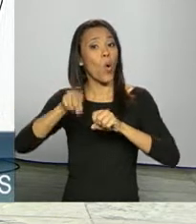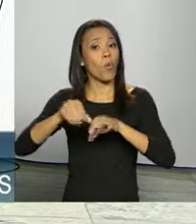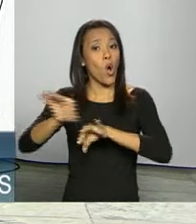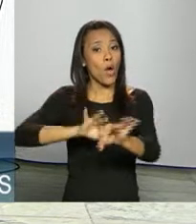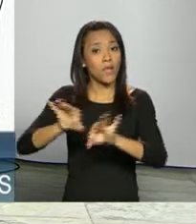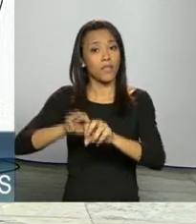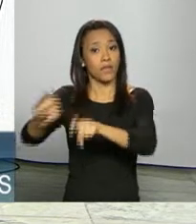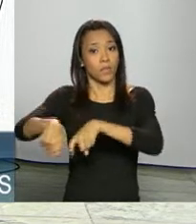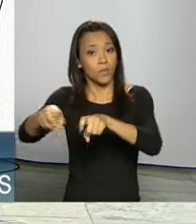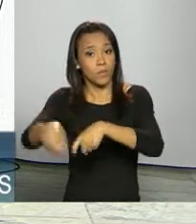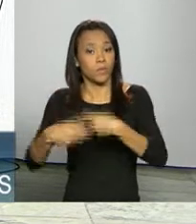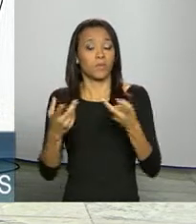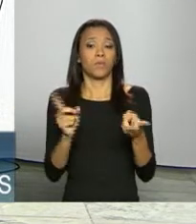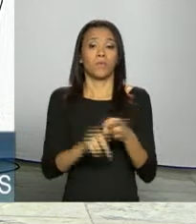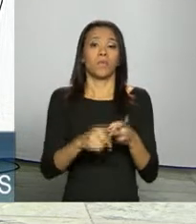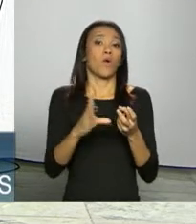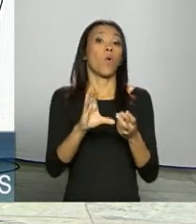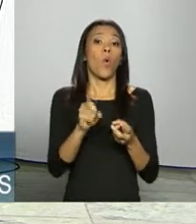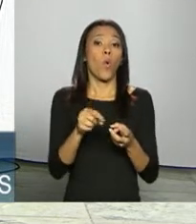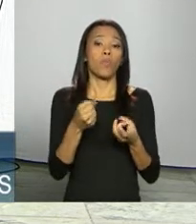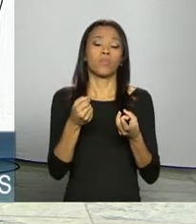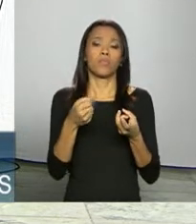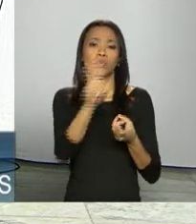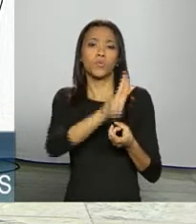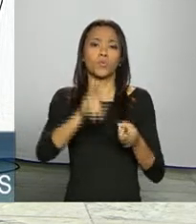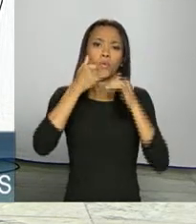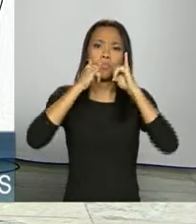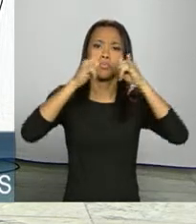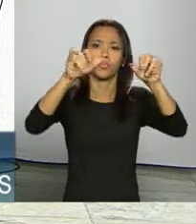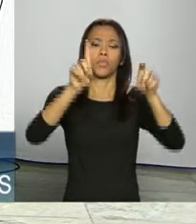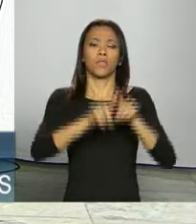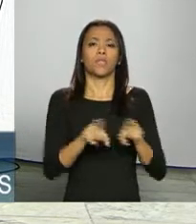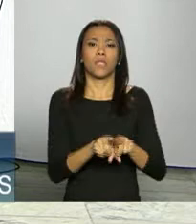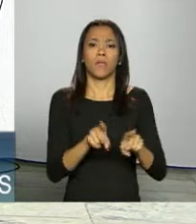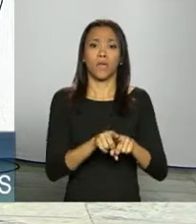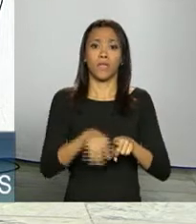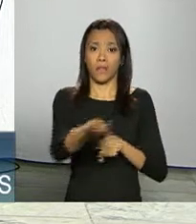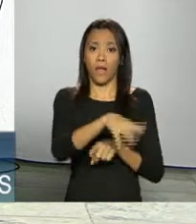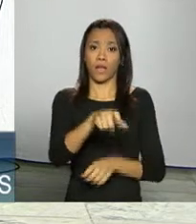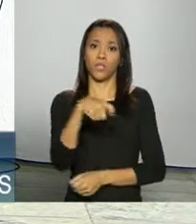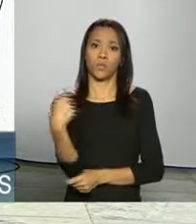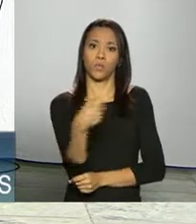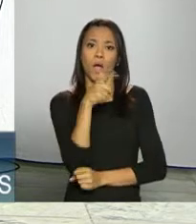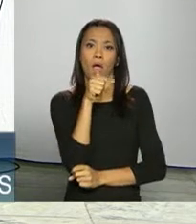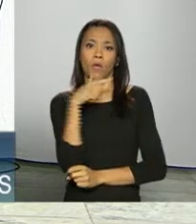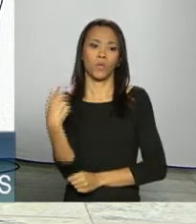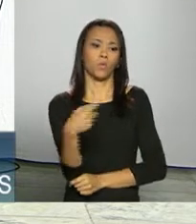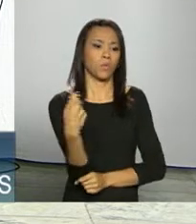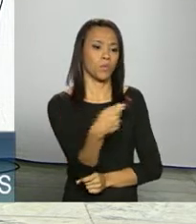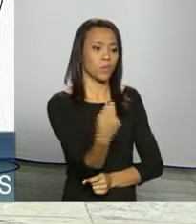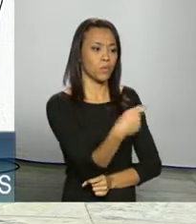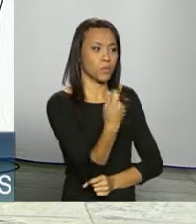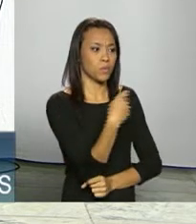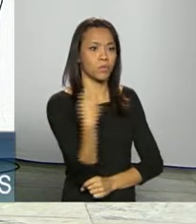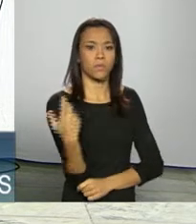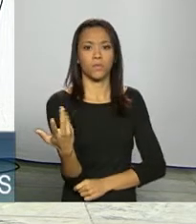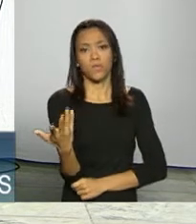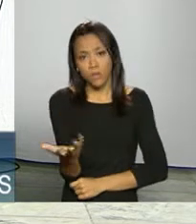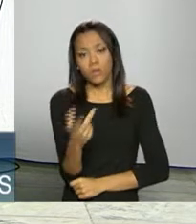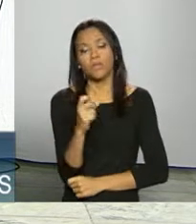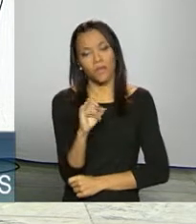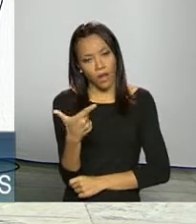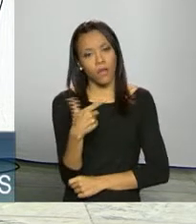geração de energia oferta de água abastecimento e irrigação tá então existe sim